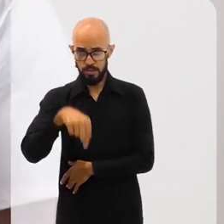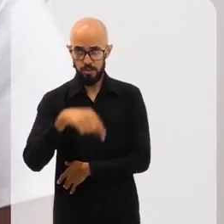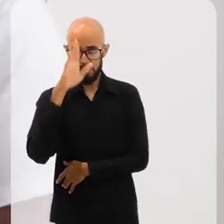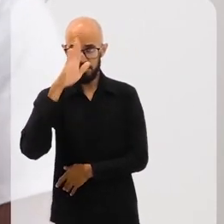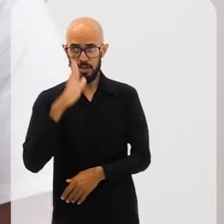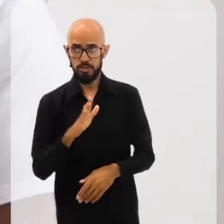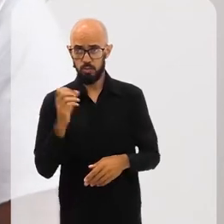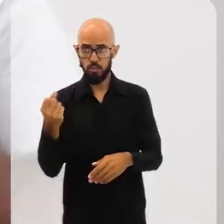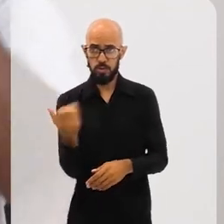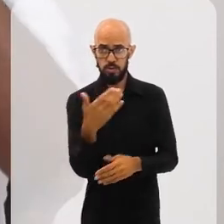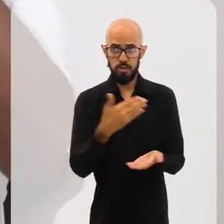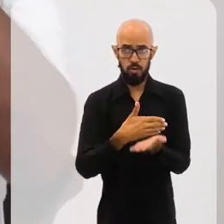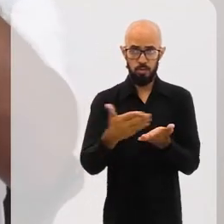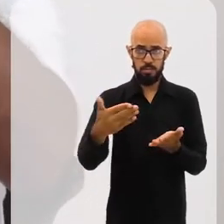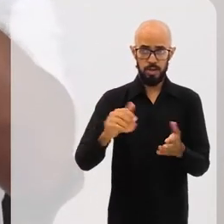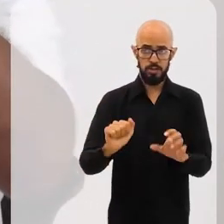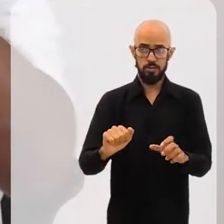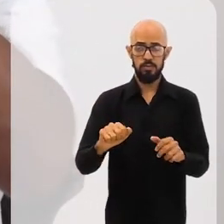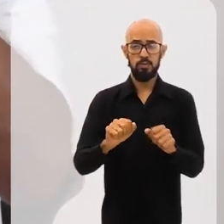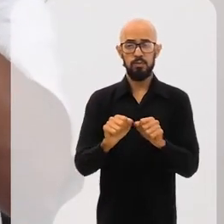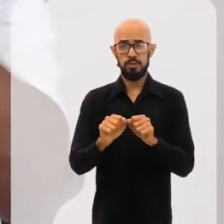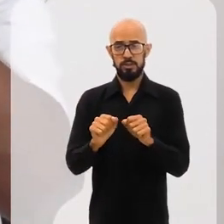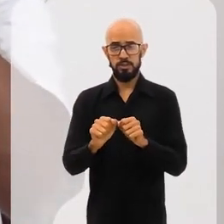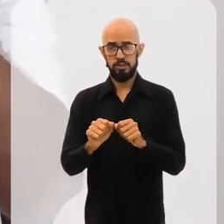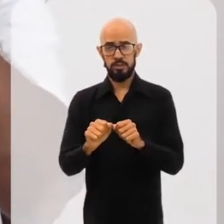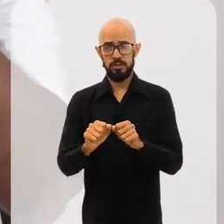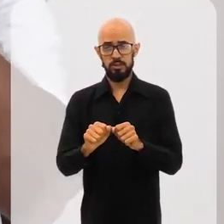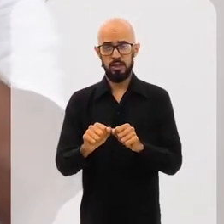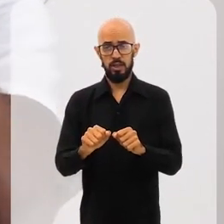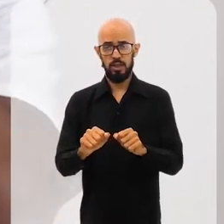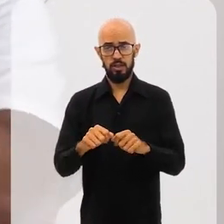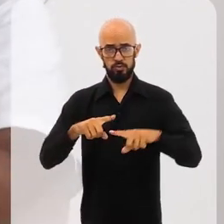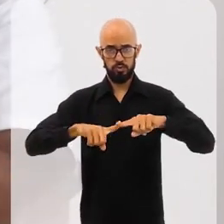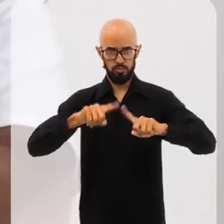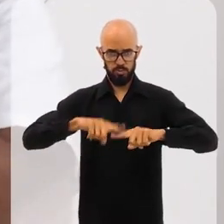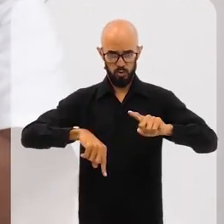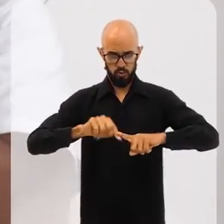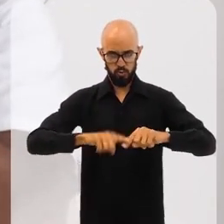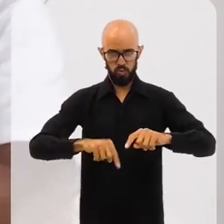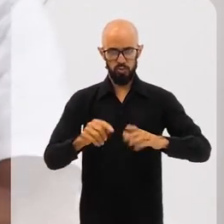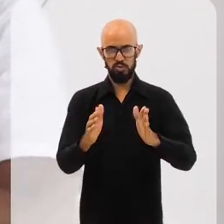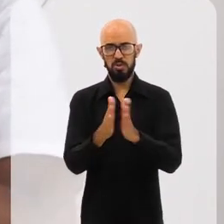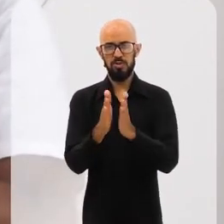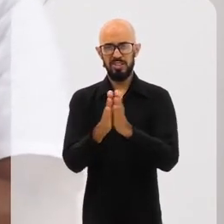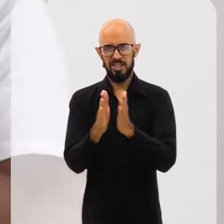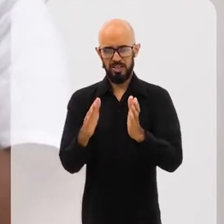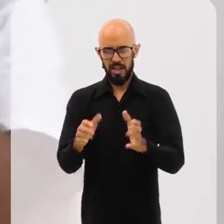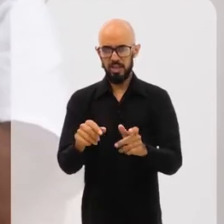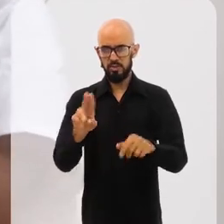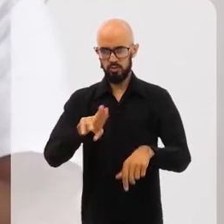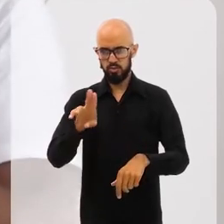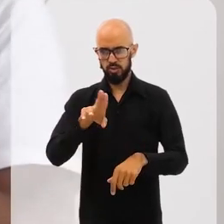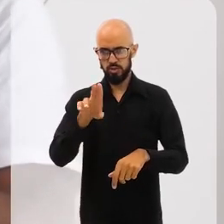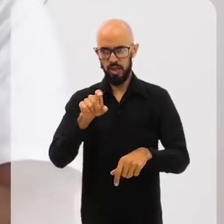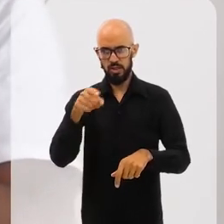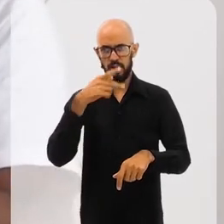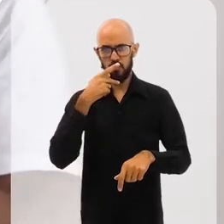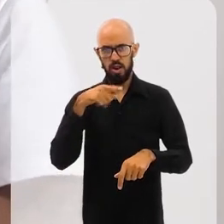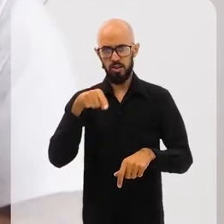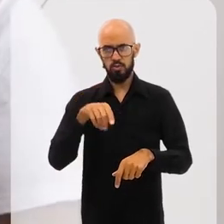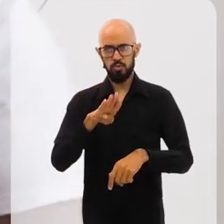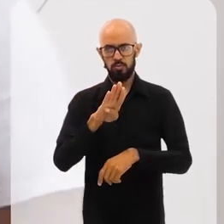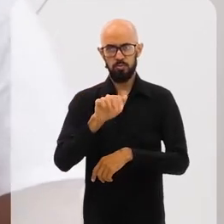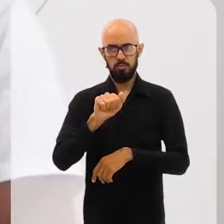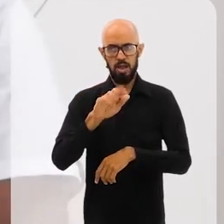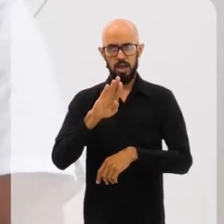no Brasil, quando ele levanta a sua iba, conforme a gente chama, para mojubá, para fazer a sua reza, para pedir aos seus, ele